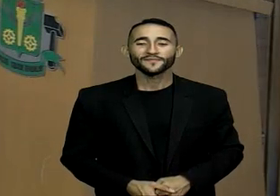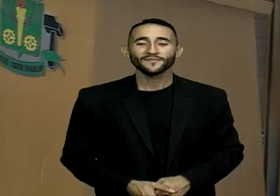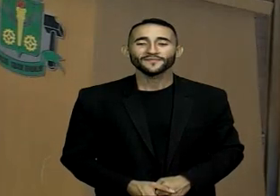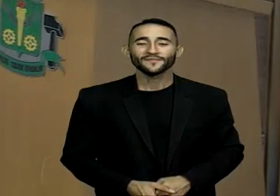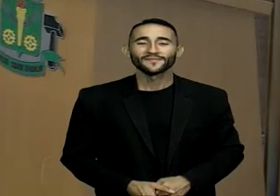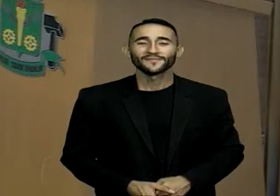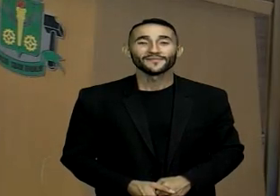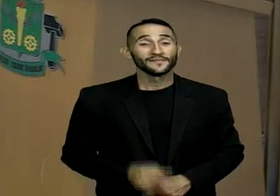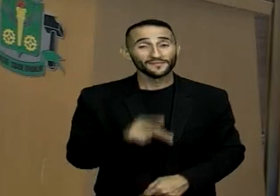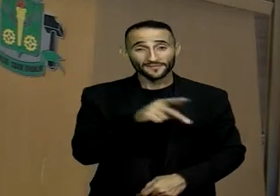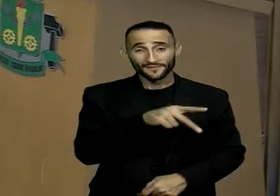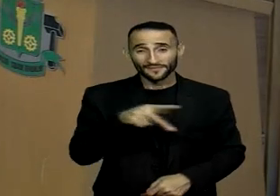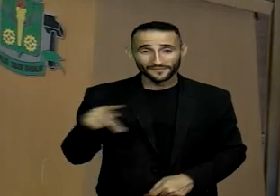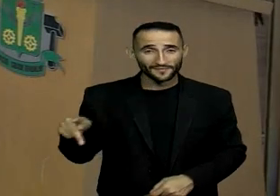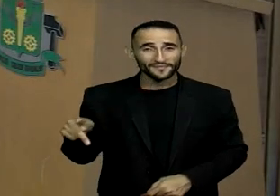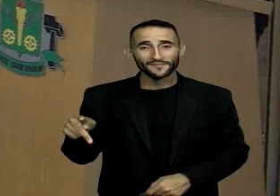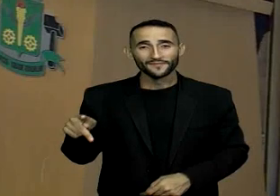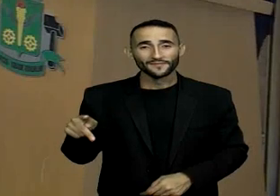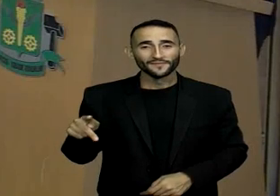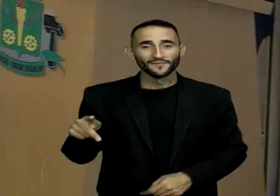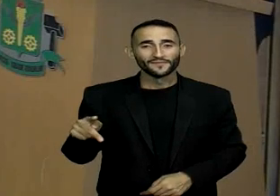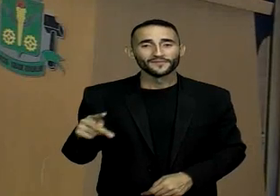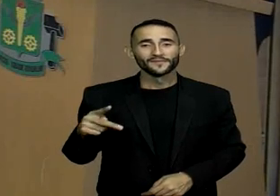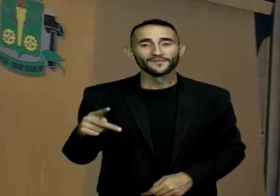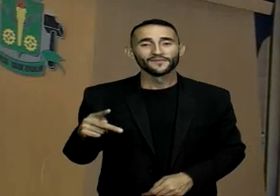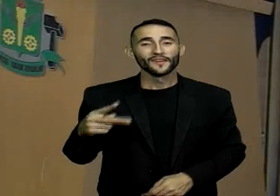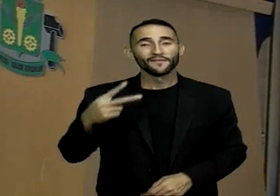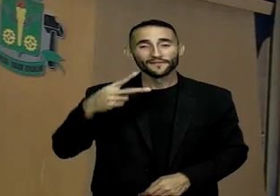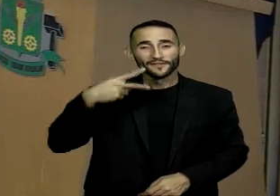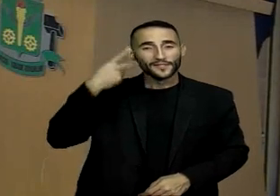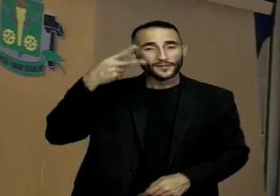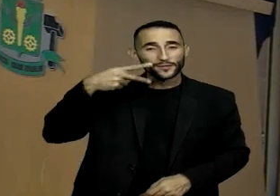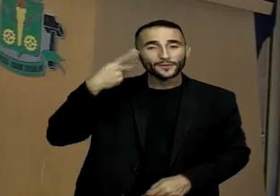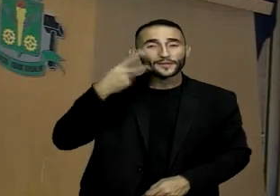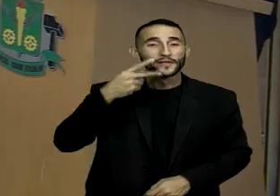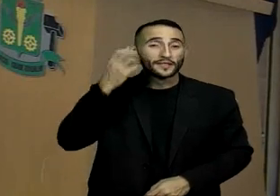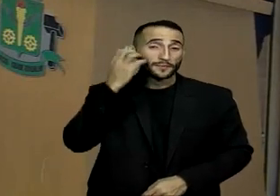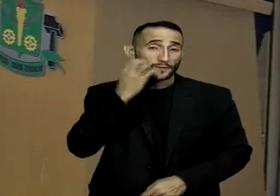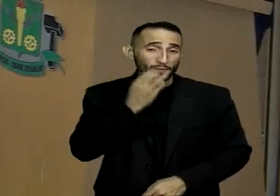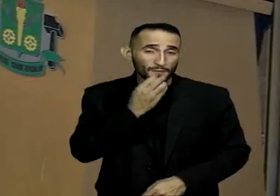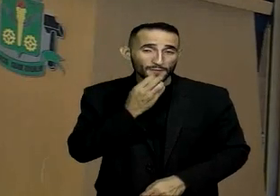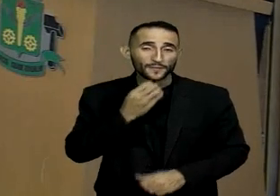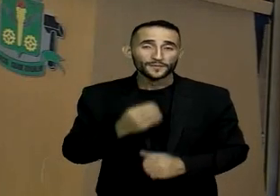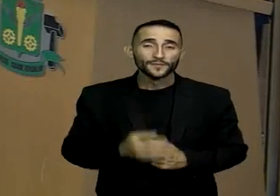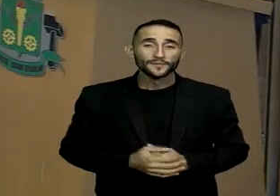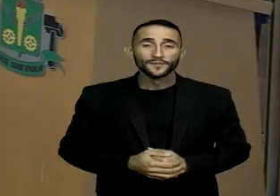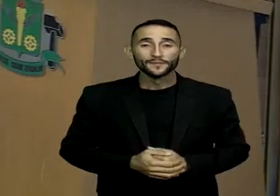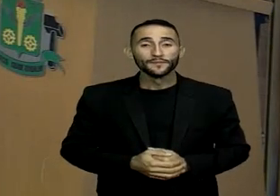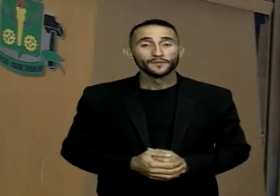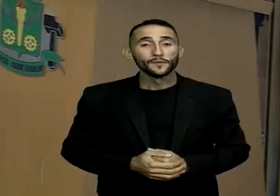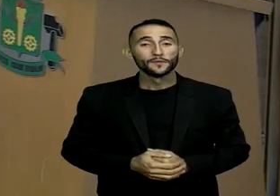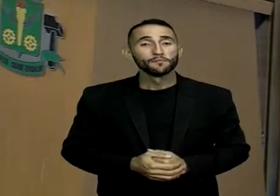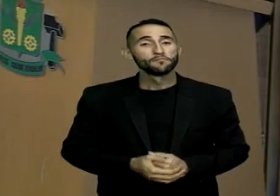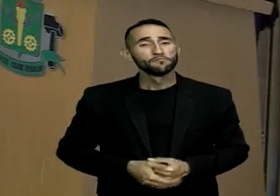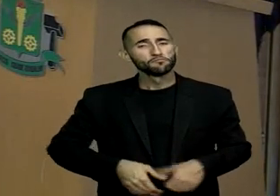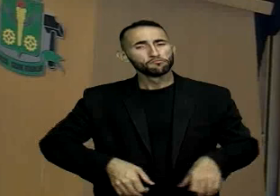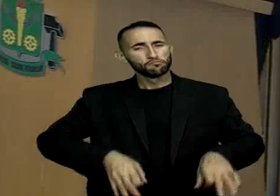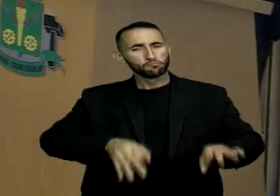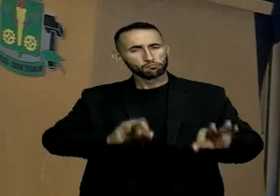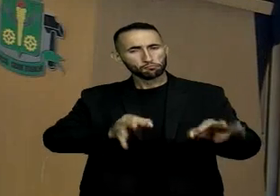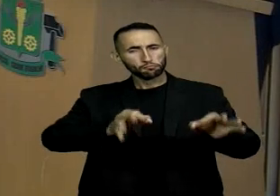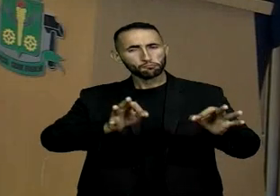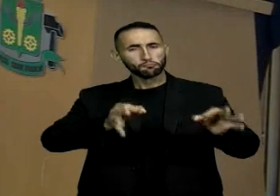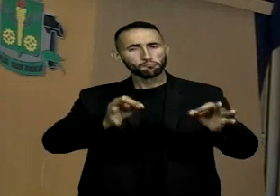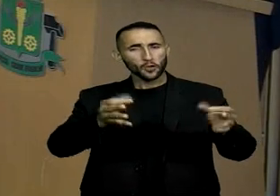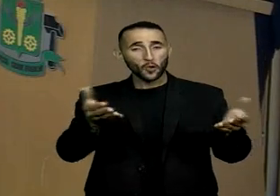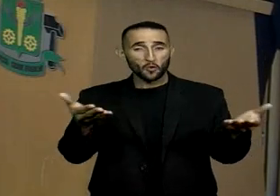Senhor presidente, nobre vereador Emerson Osasco, muito bem representado aqui